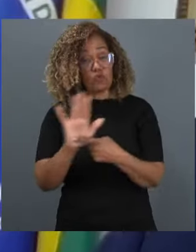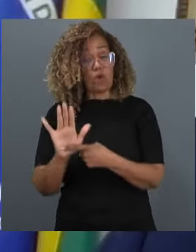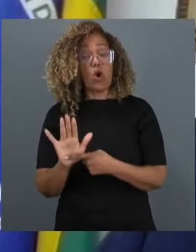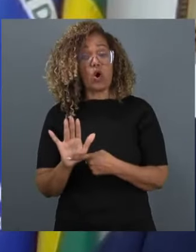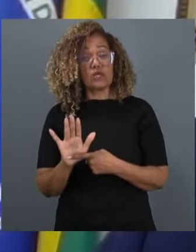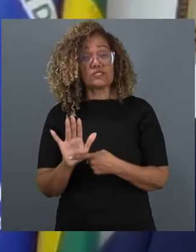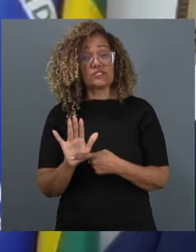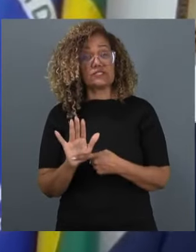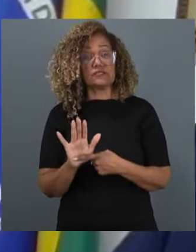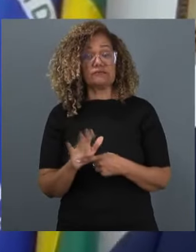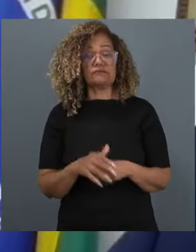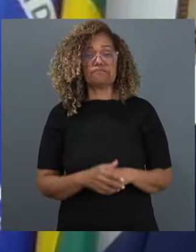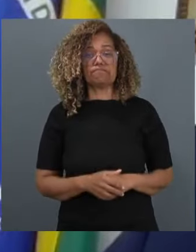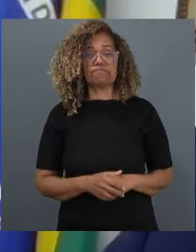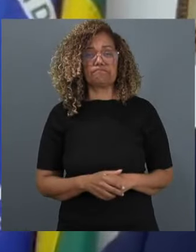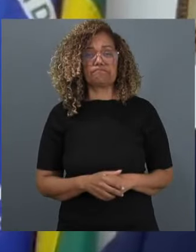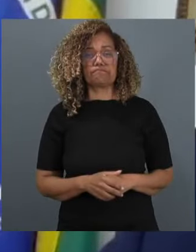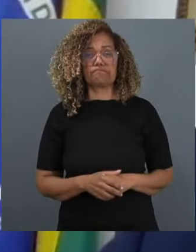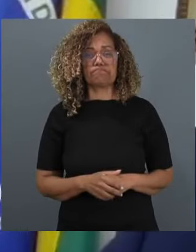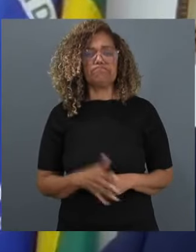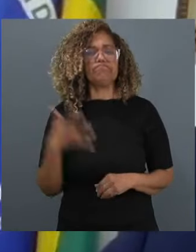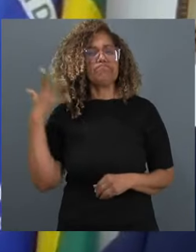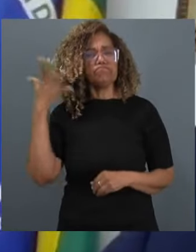Eu quero dizer para vocês